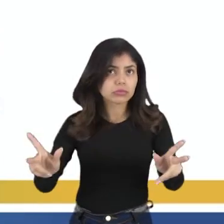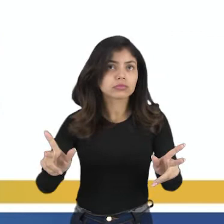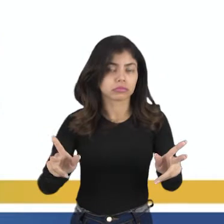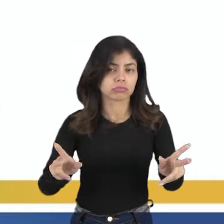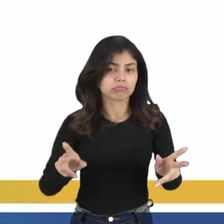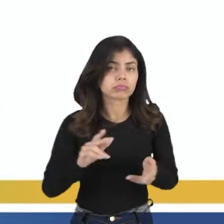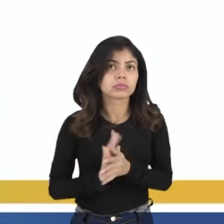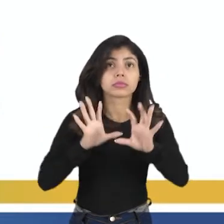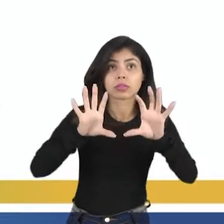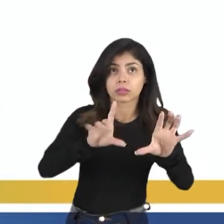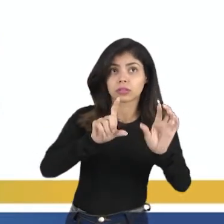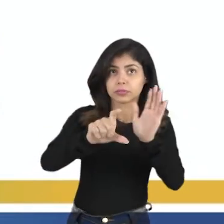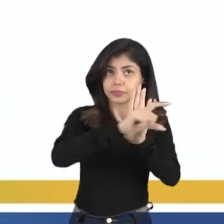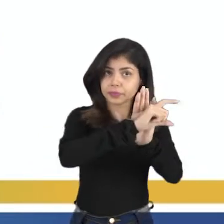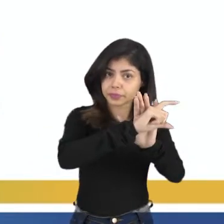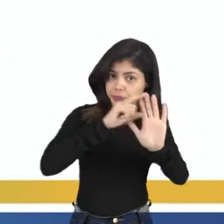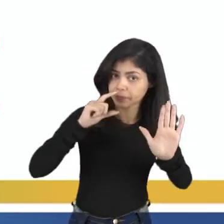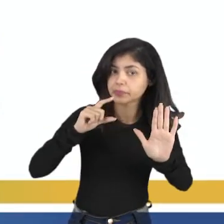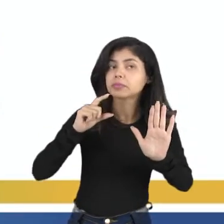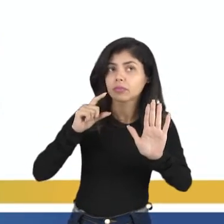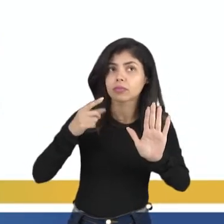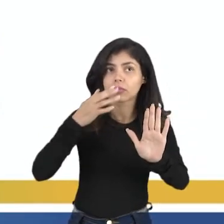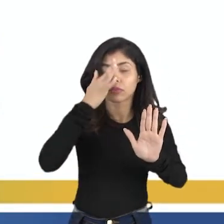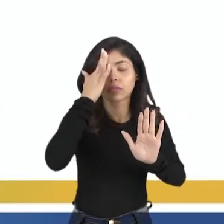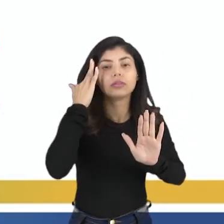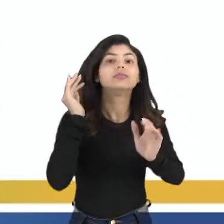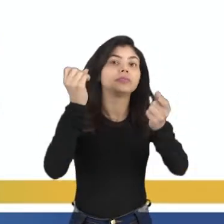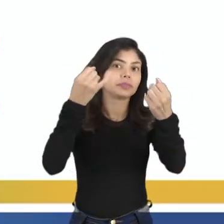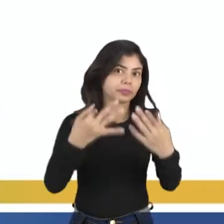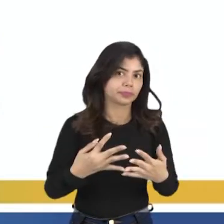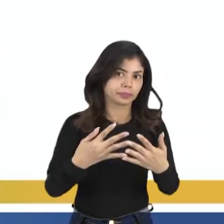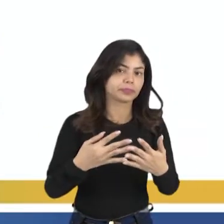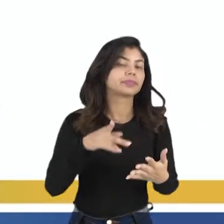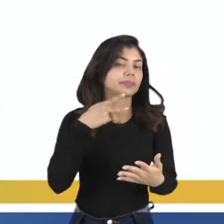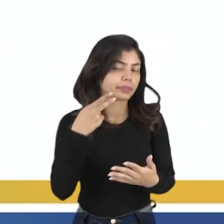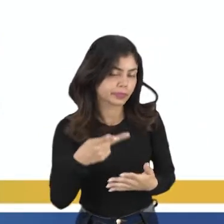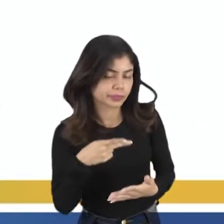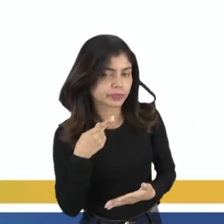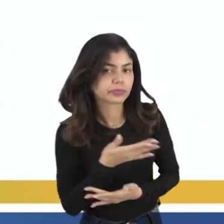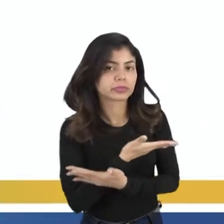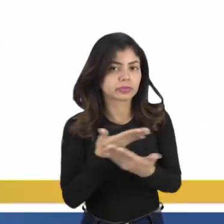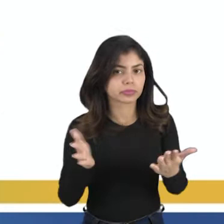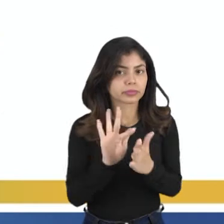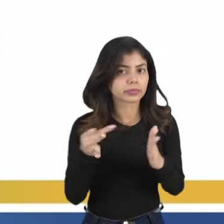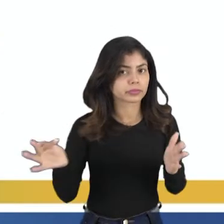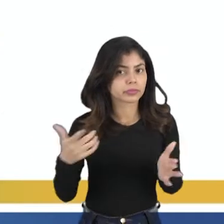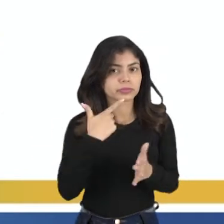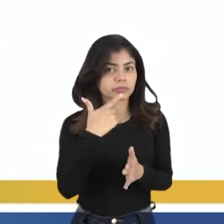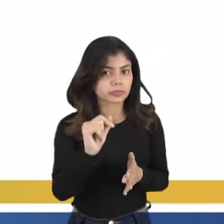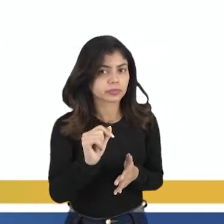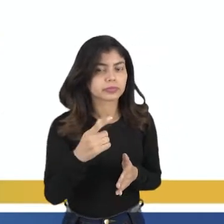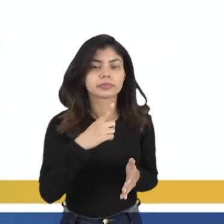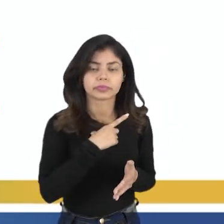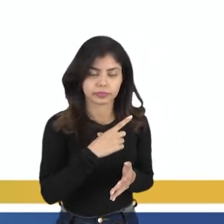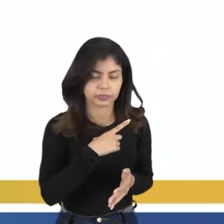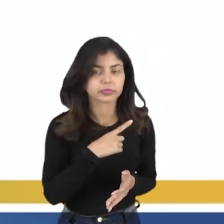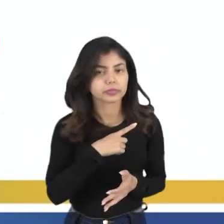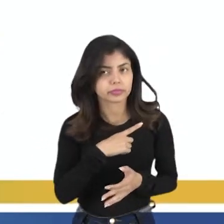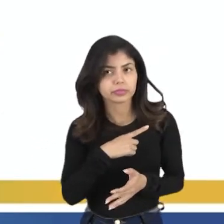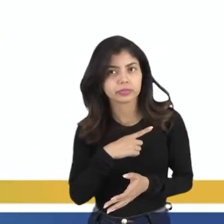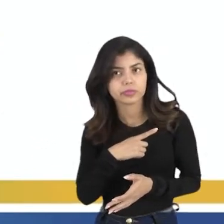funções diferentes, ponto. Aqui ele fez uma afirmativa, ele vai dizer que na função da linguagem nós